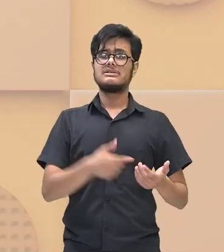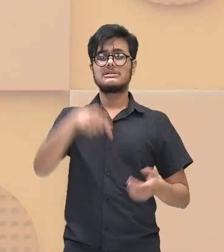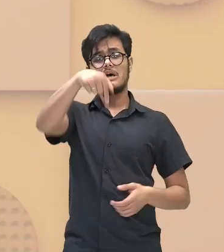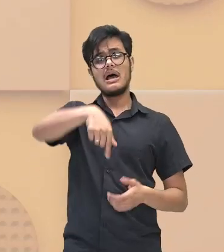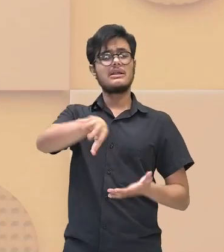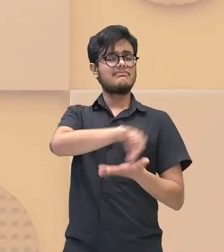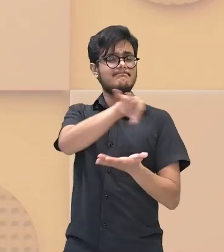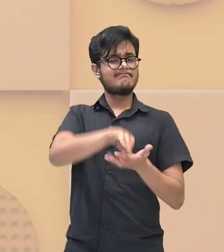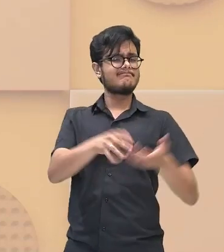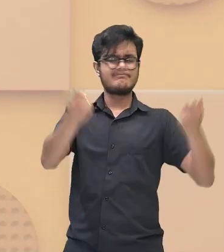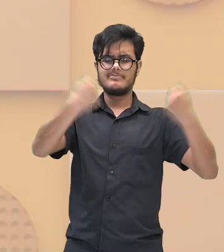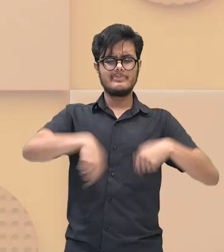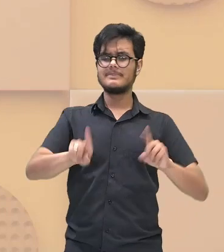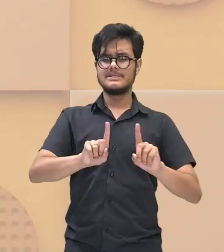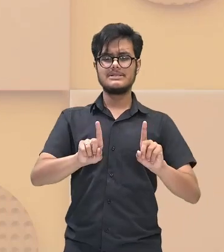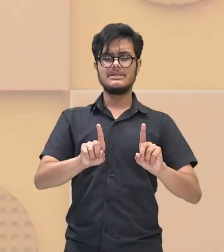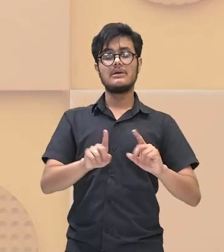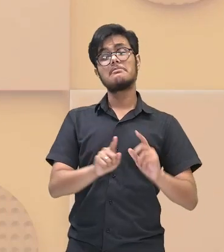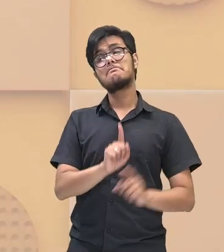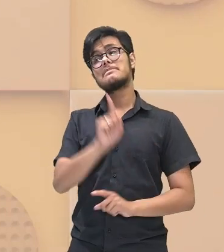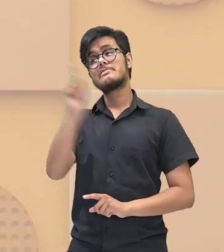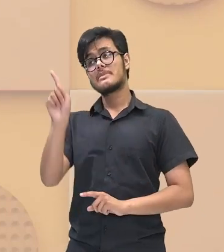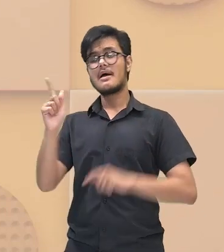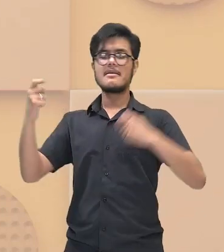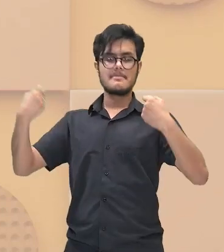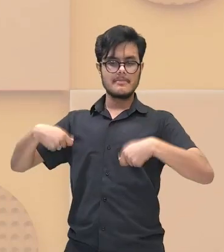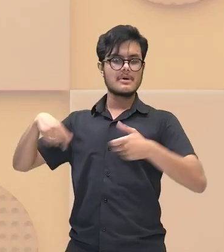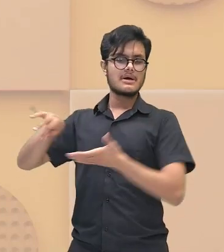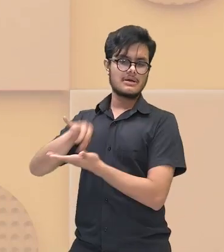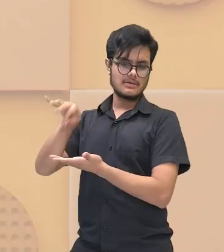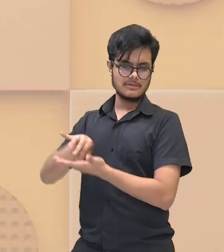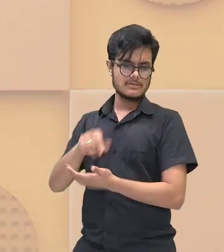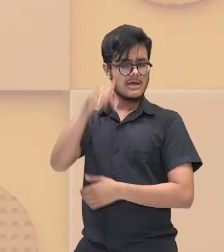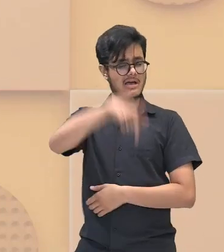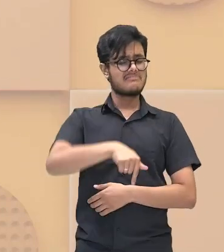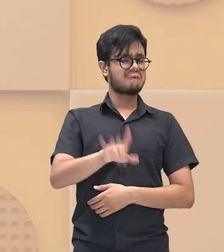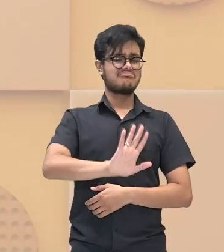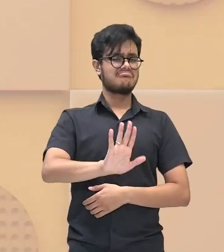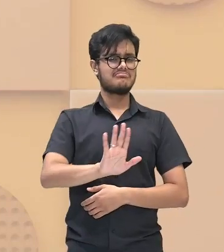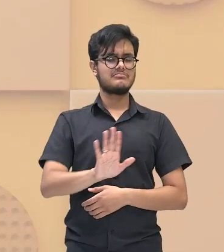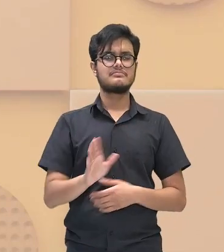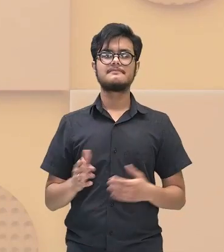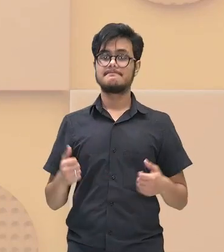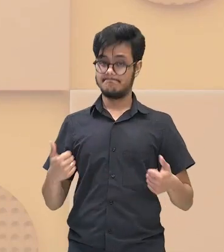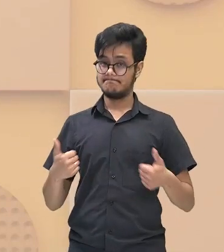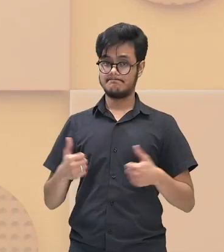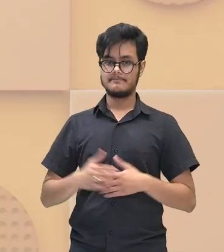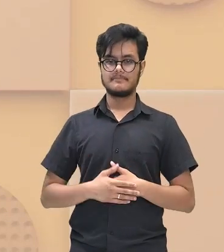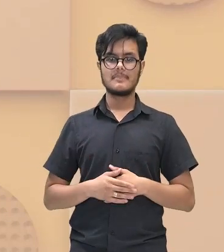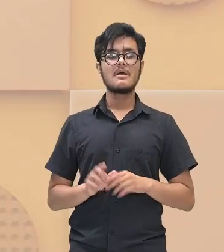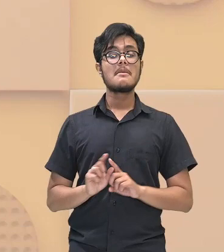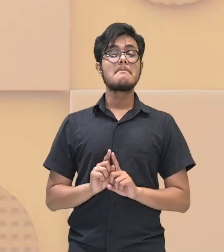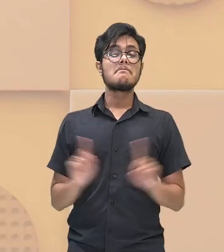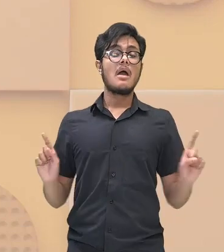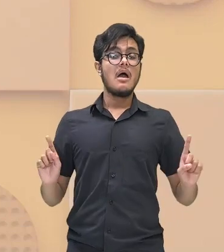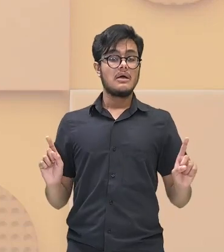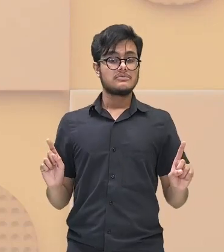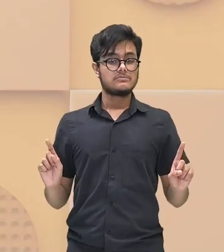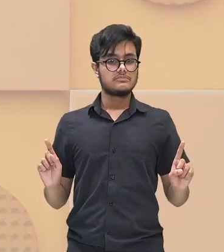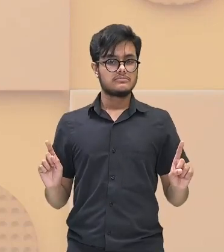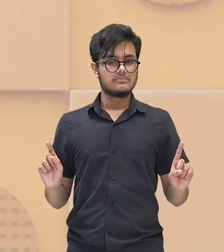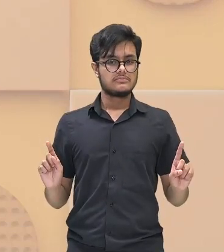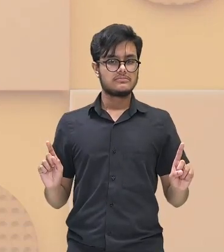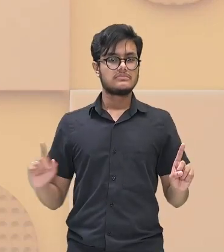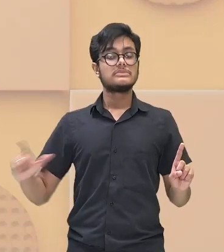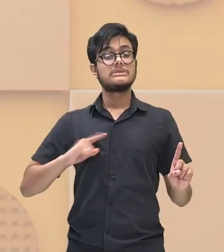da necessidade, a escrita ela não vai ser desenvolvida na região da América do Sul. Porém, eles vão dar